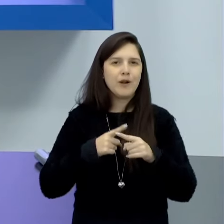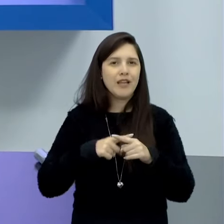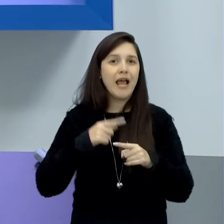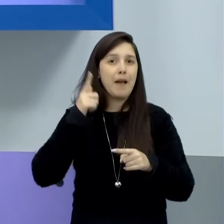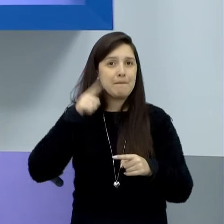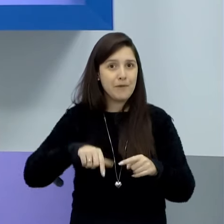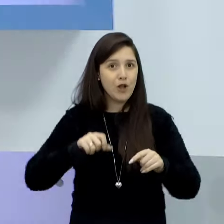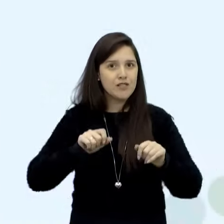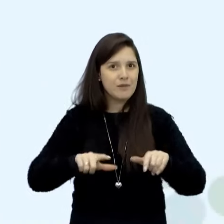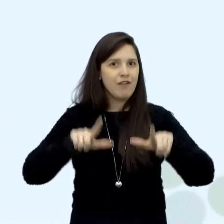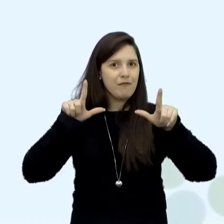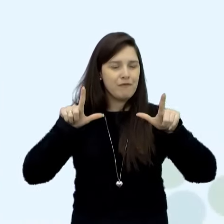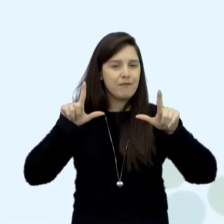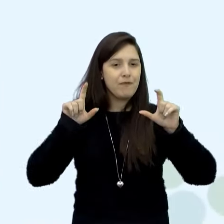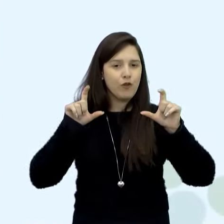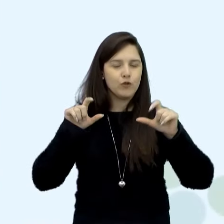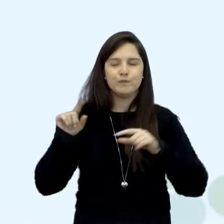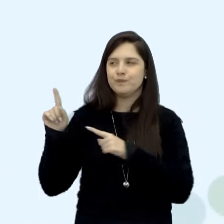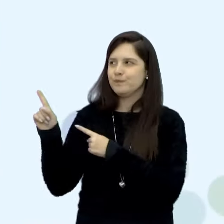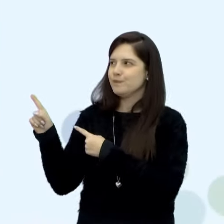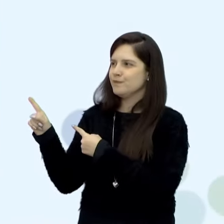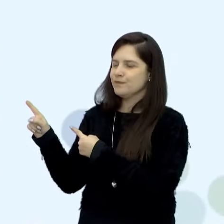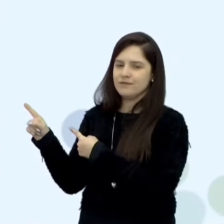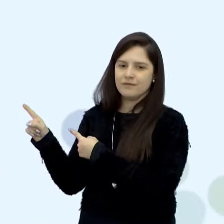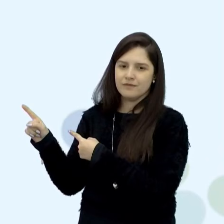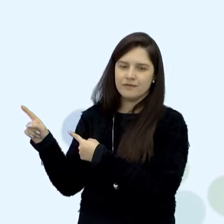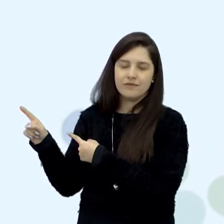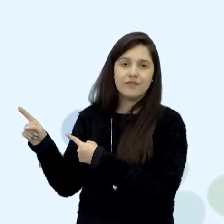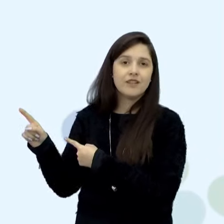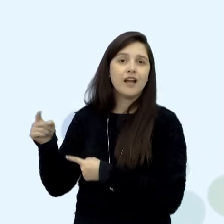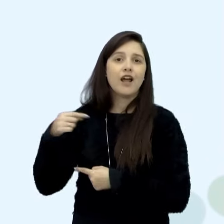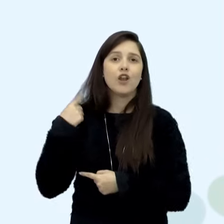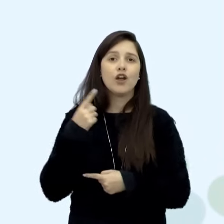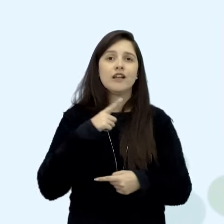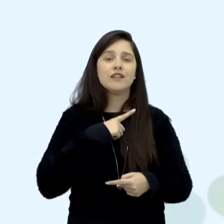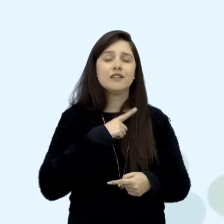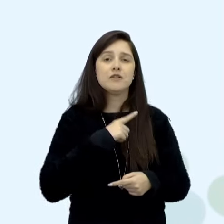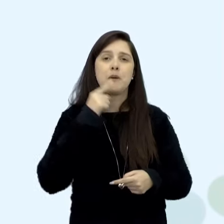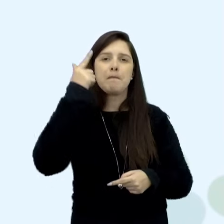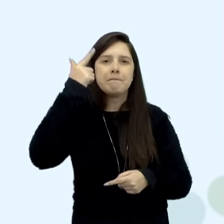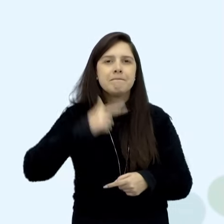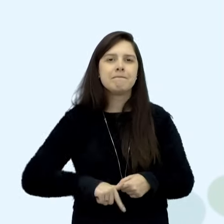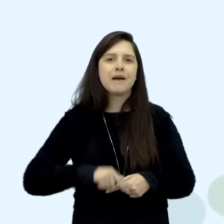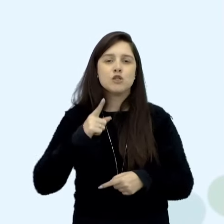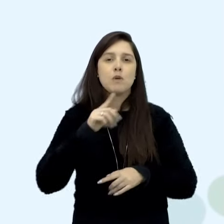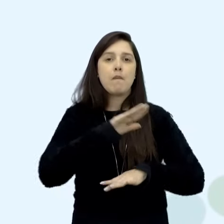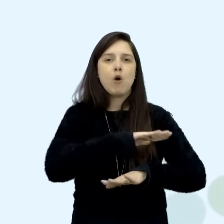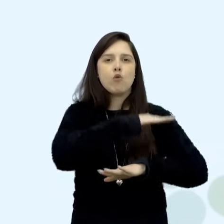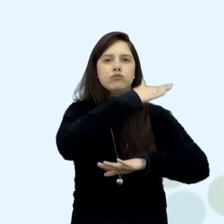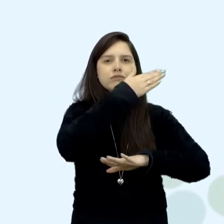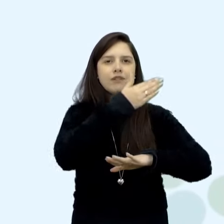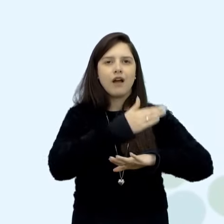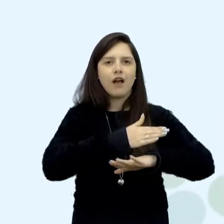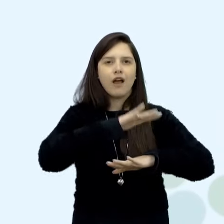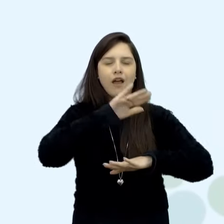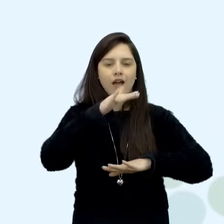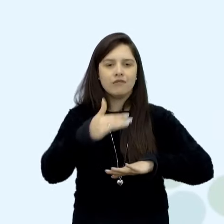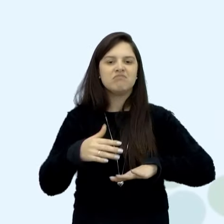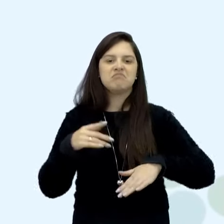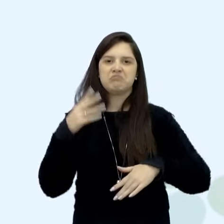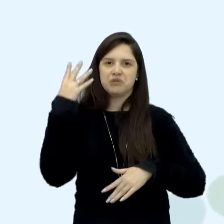nossa próxima imagem. Aqui nós temos mais uma montanha belíssima,